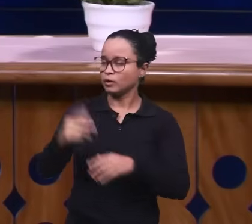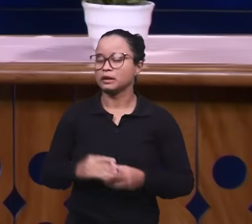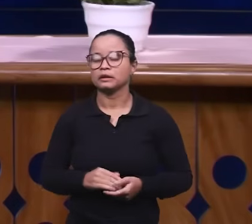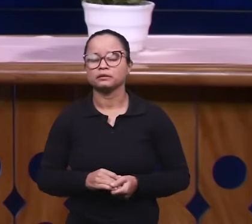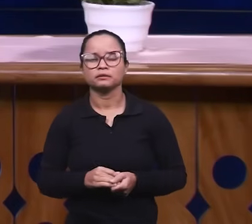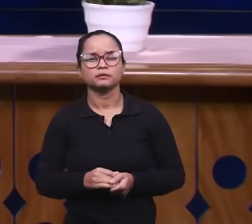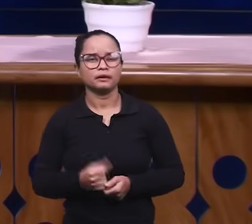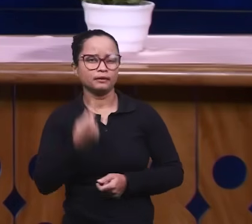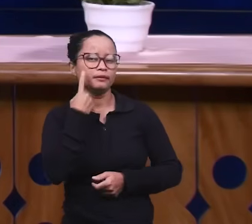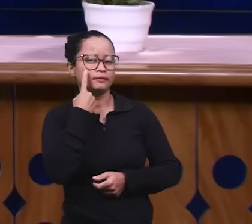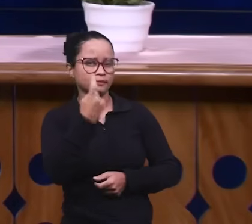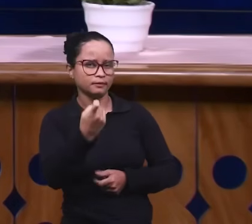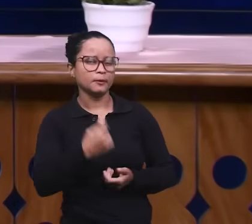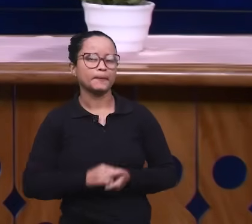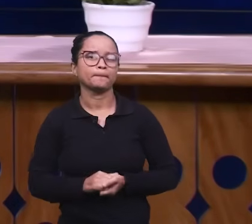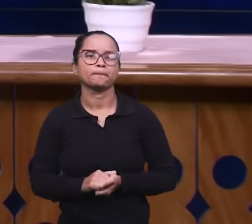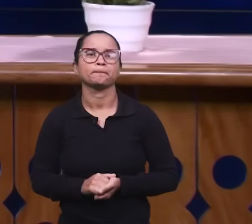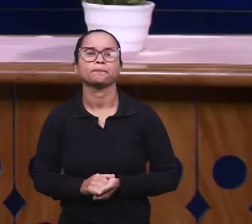Interessante que